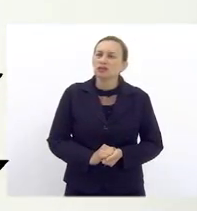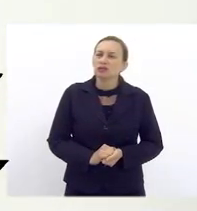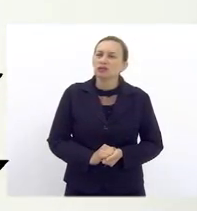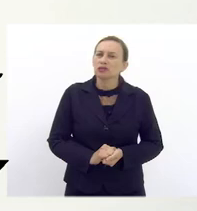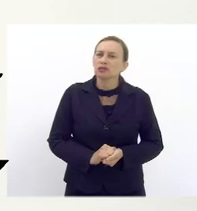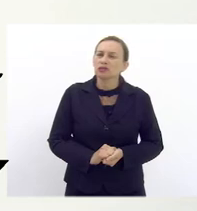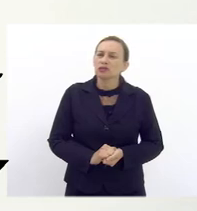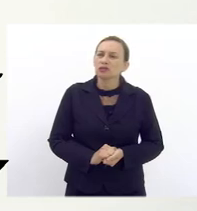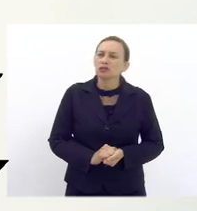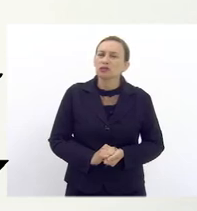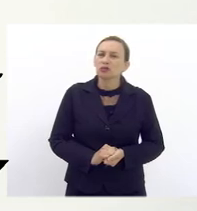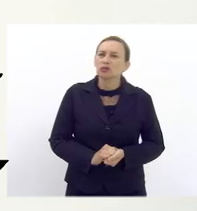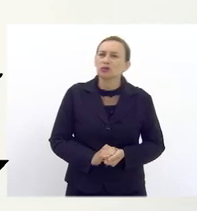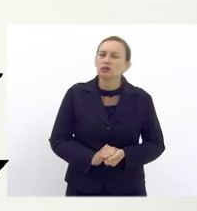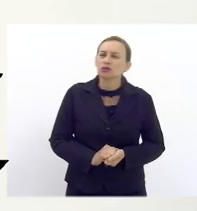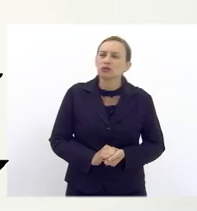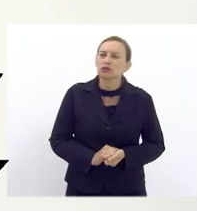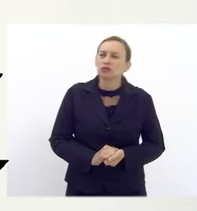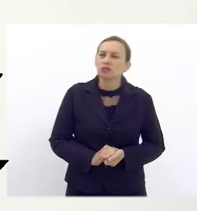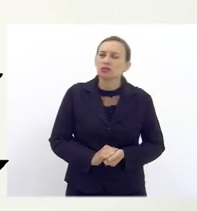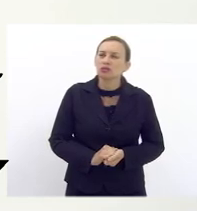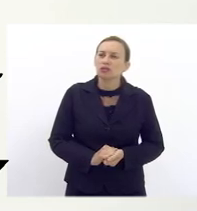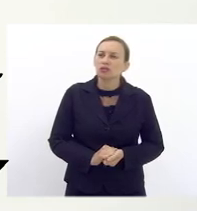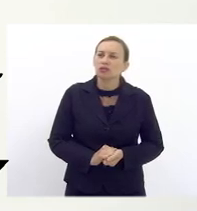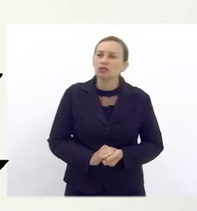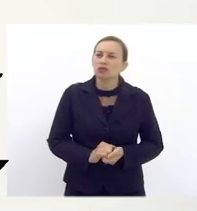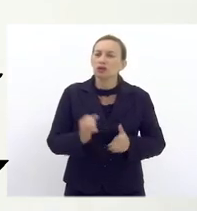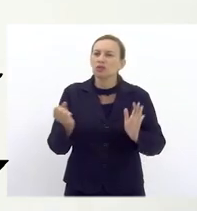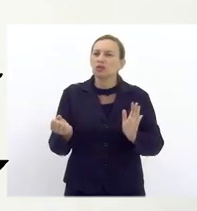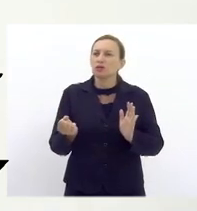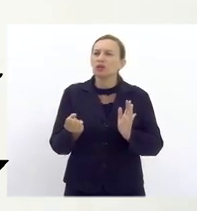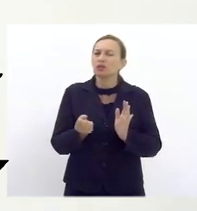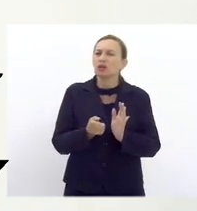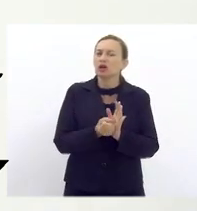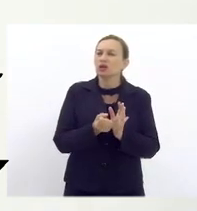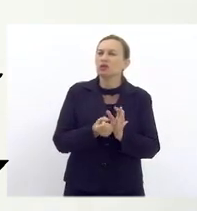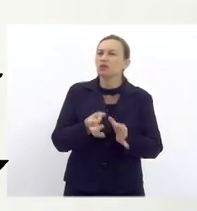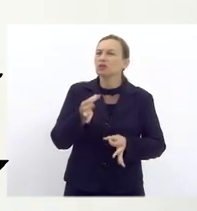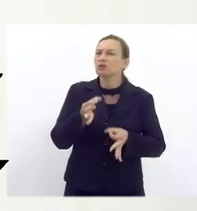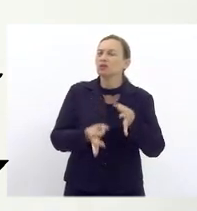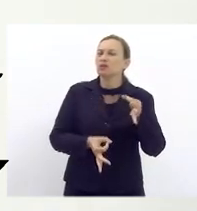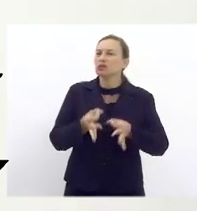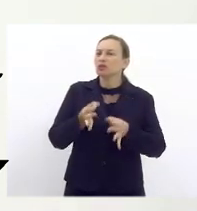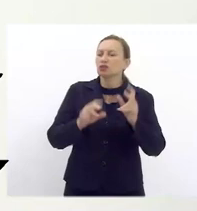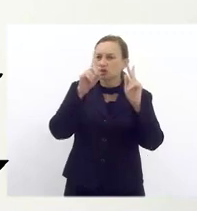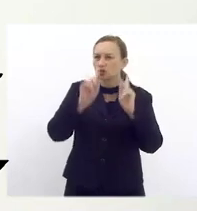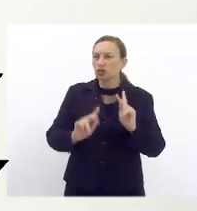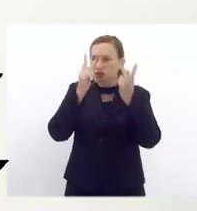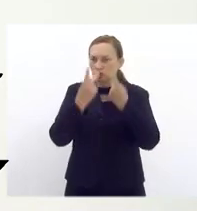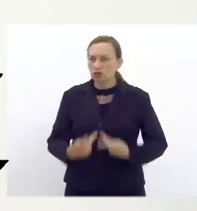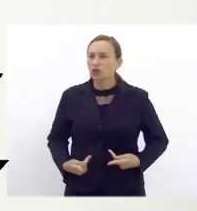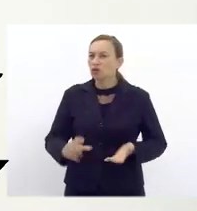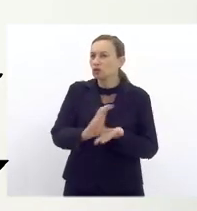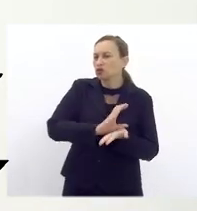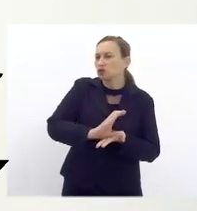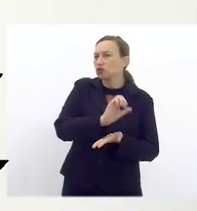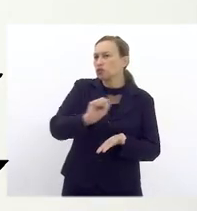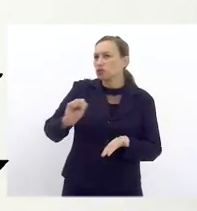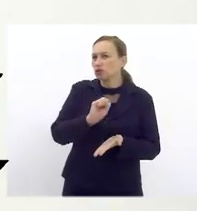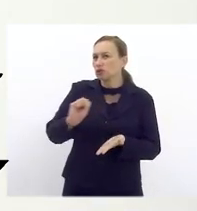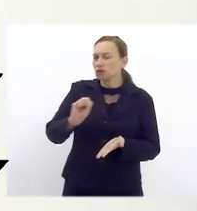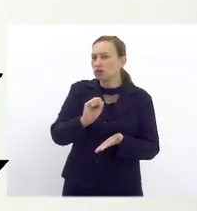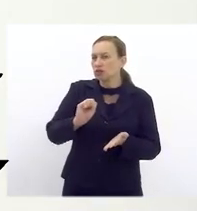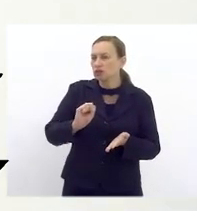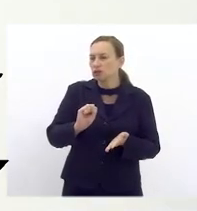e o caso Henry então é o Marco na jurisprudência dos Direitos Humanos cuja prevalência na Constituição de 88 é uma das notas